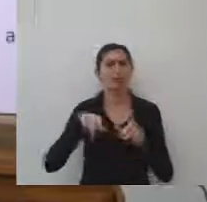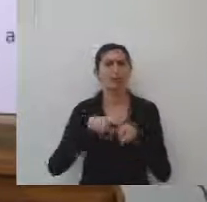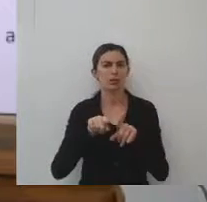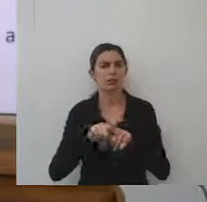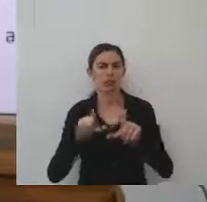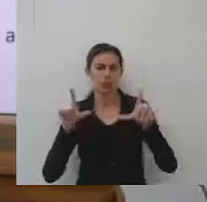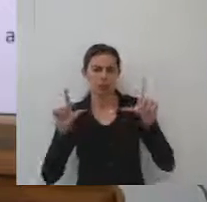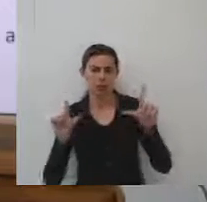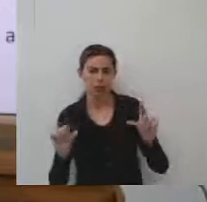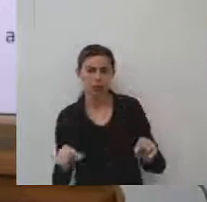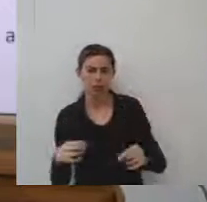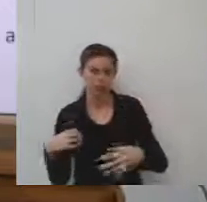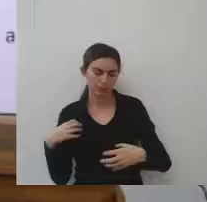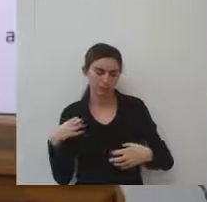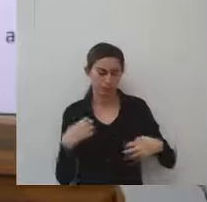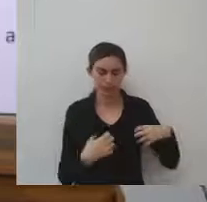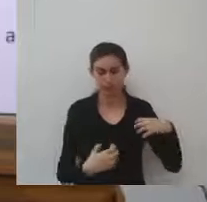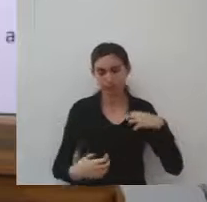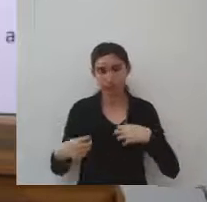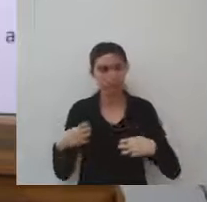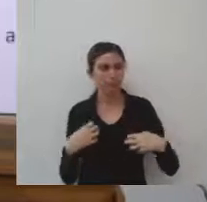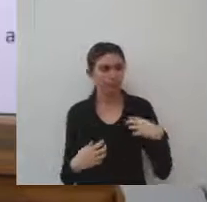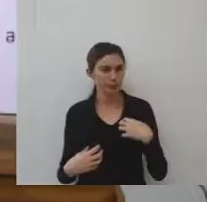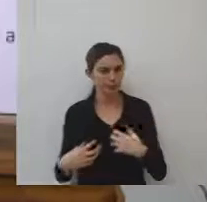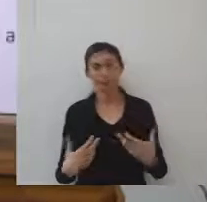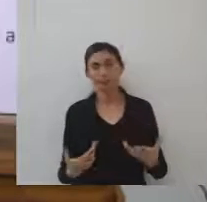para diminuir a ansiedade.